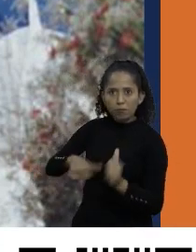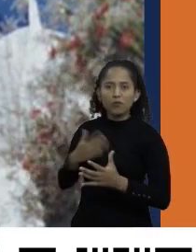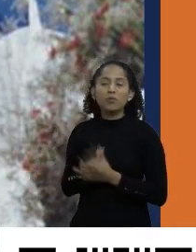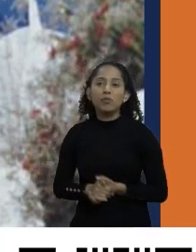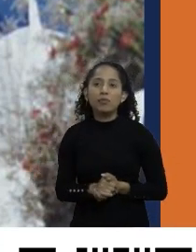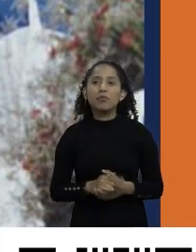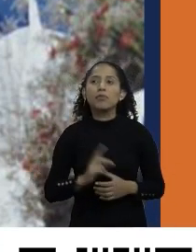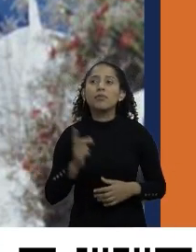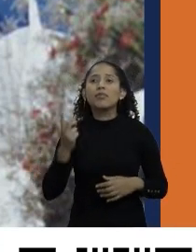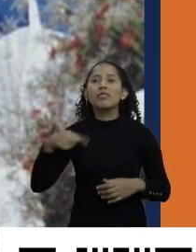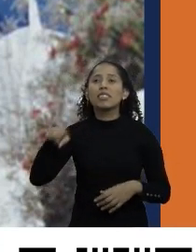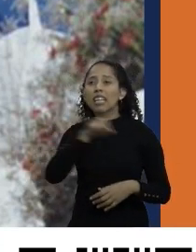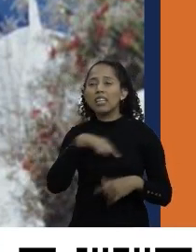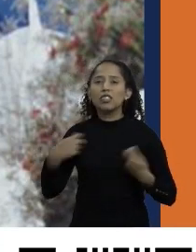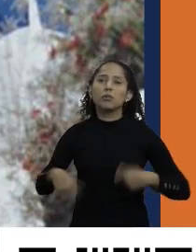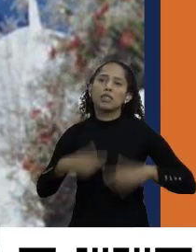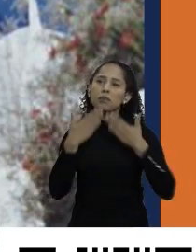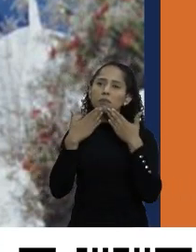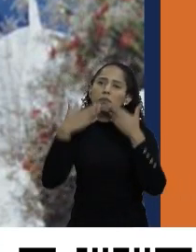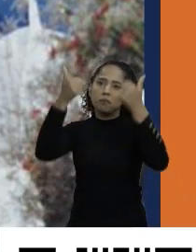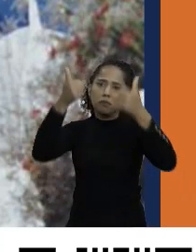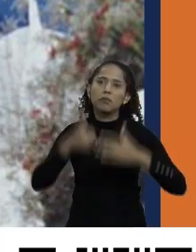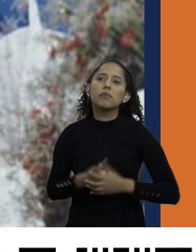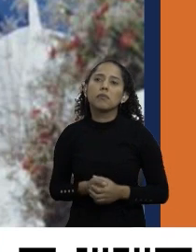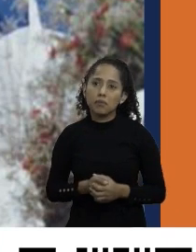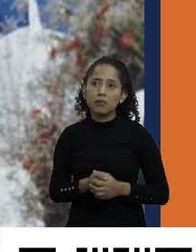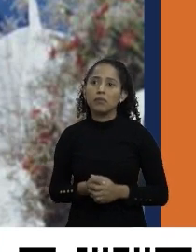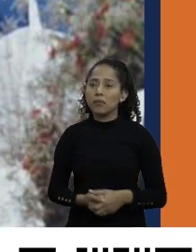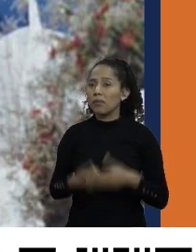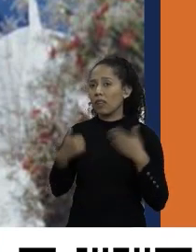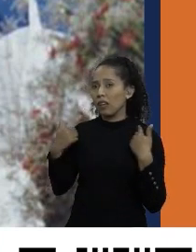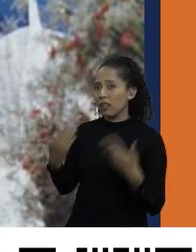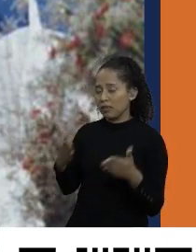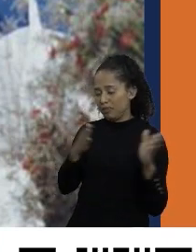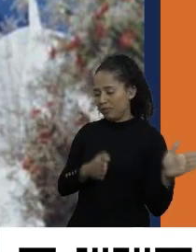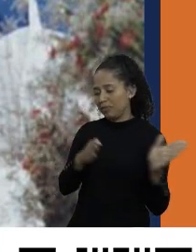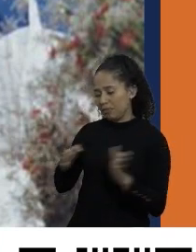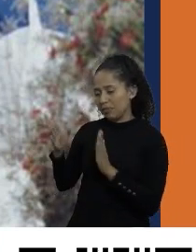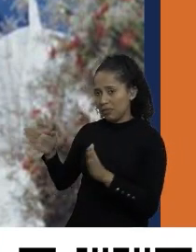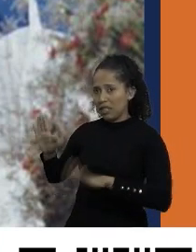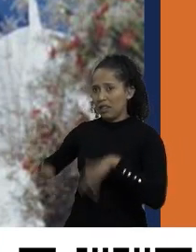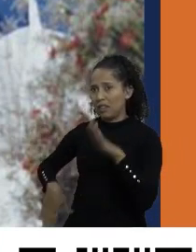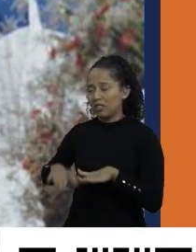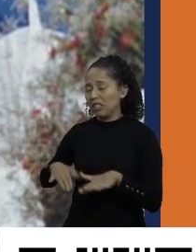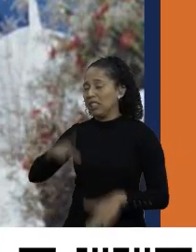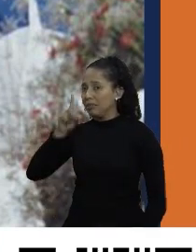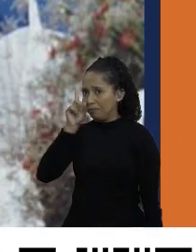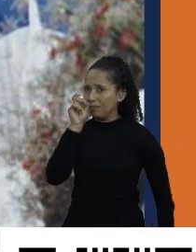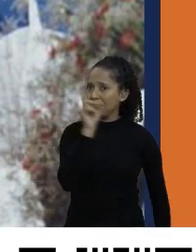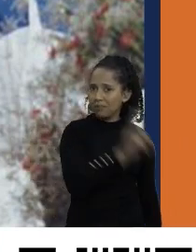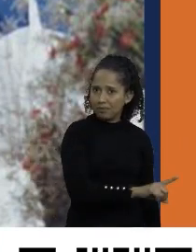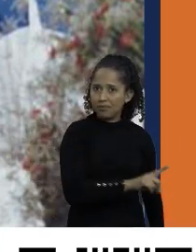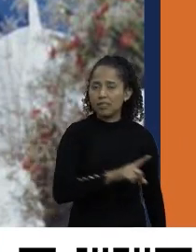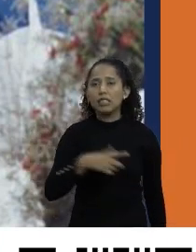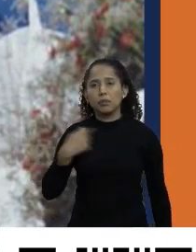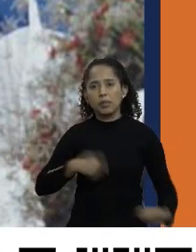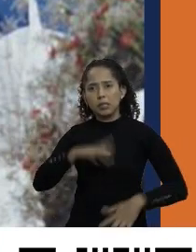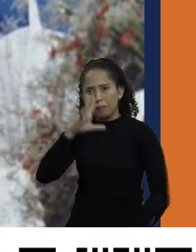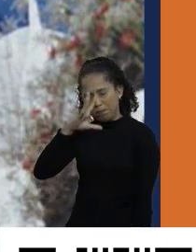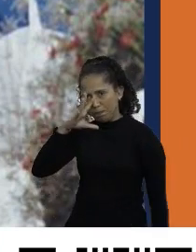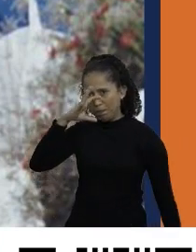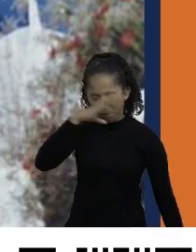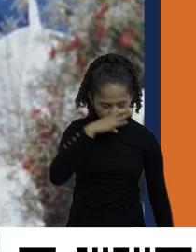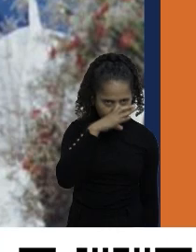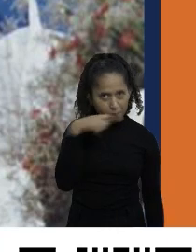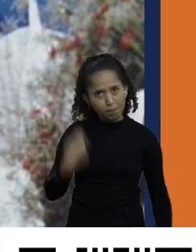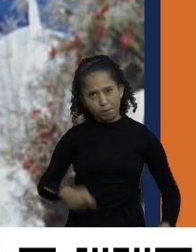a gente tem que melhorar, né? E esse processo, muitas vezes, ele é duro, né? Você tem que ter resiliência, você tem que